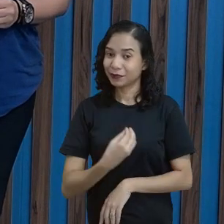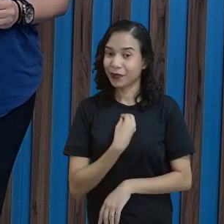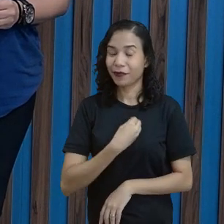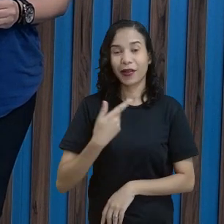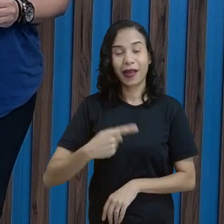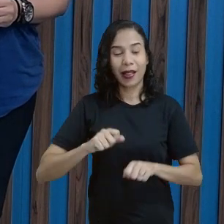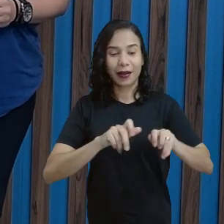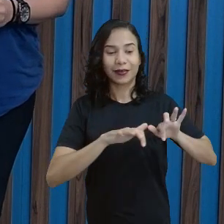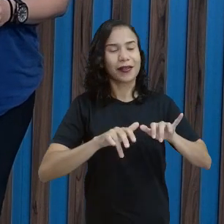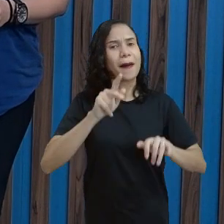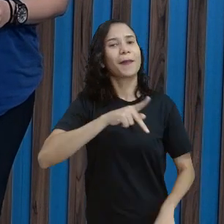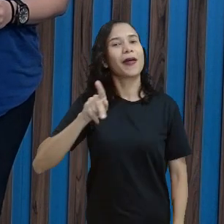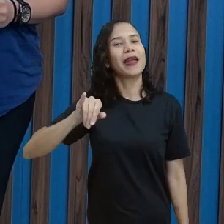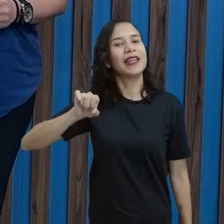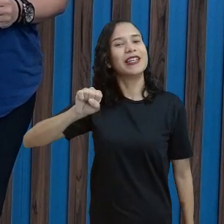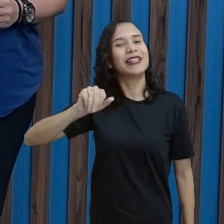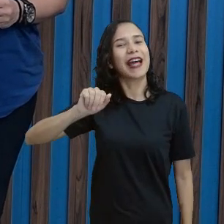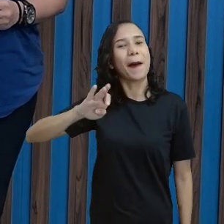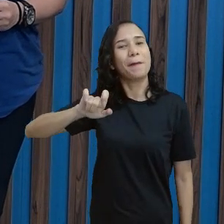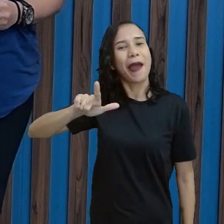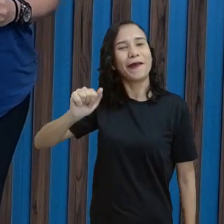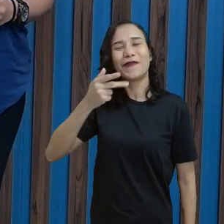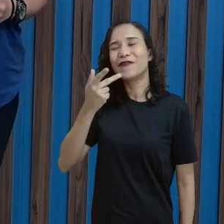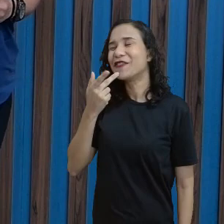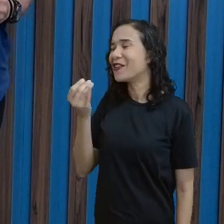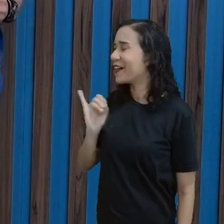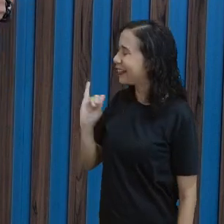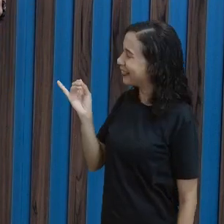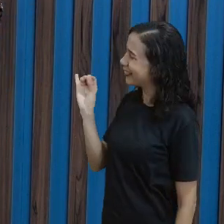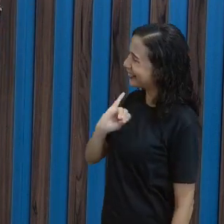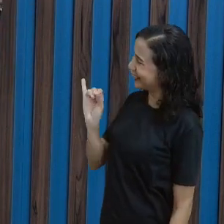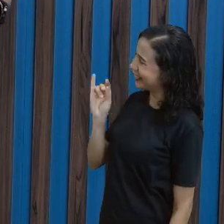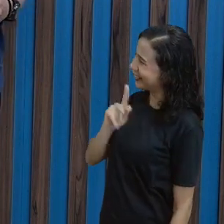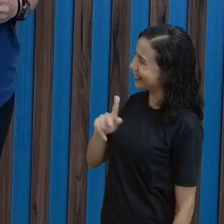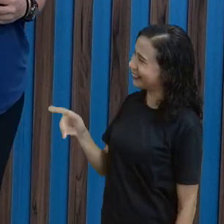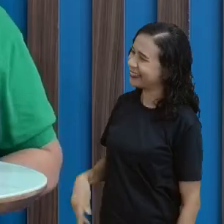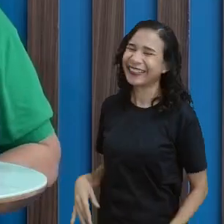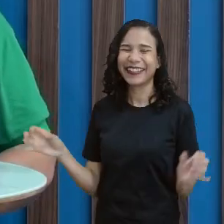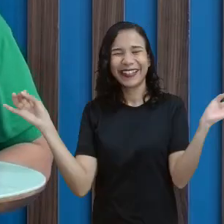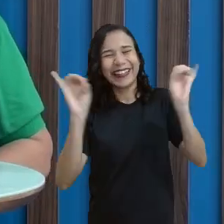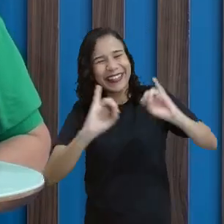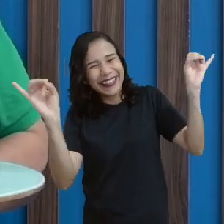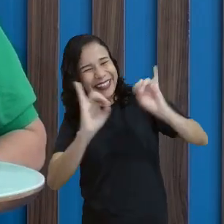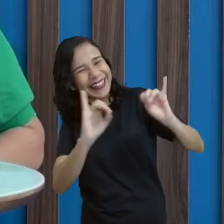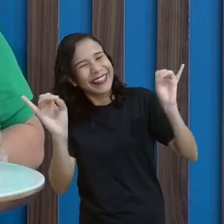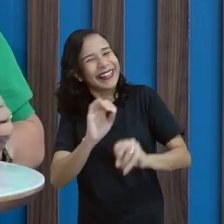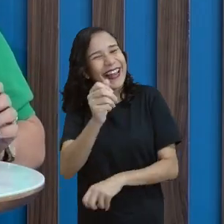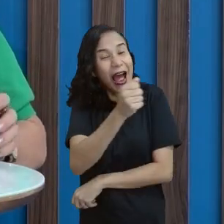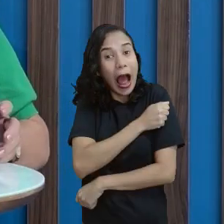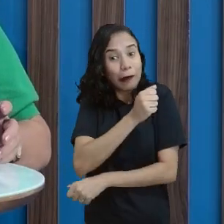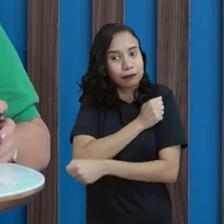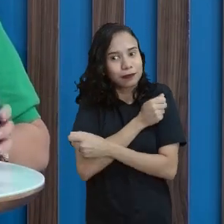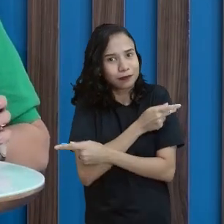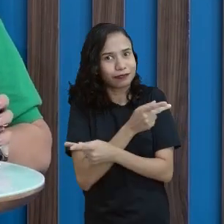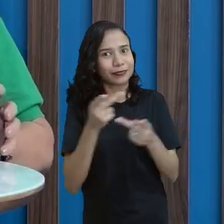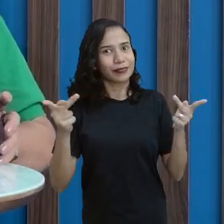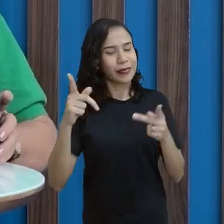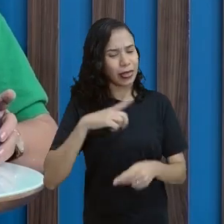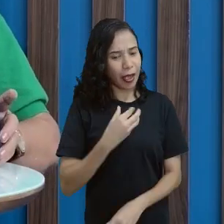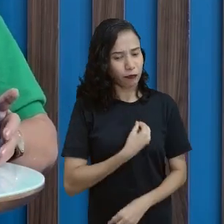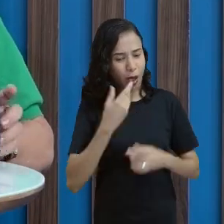aí no chat. E a professora Isabel, que está aqui comigo hoje. Olá, professora! Olá, alunos e alunas. Estou